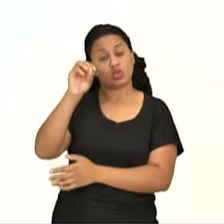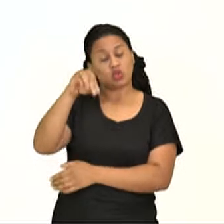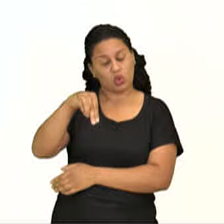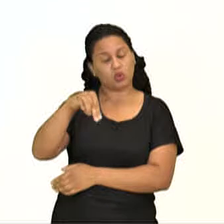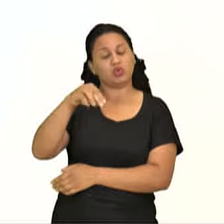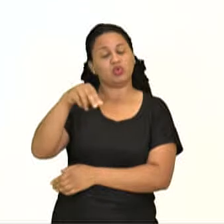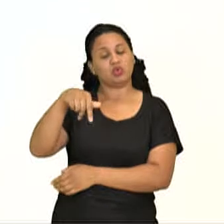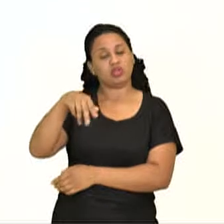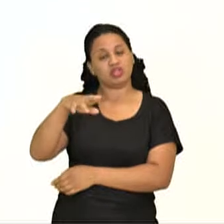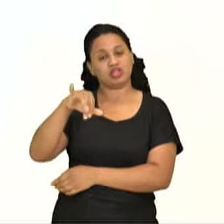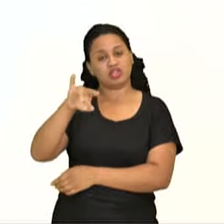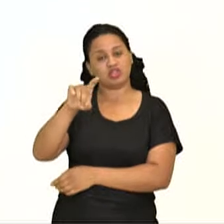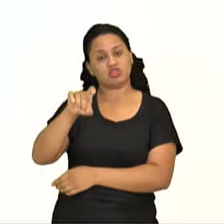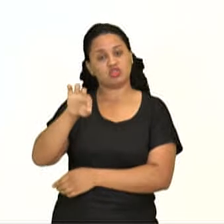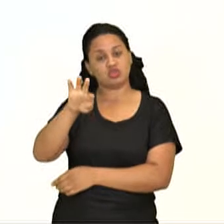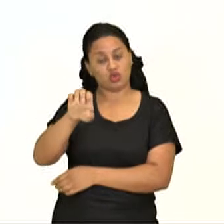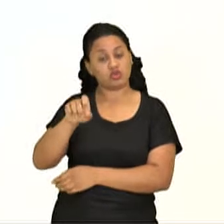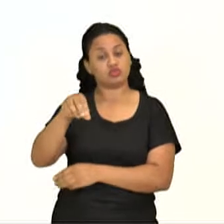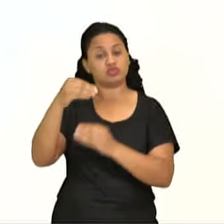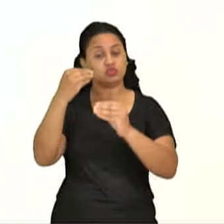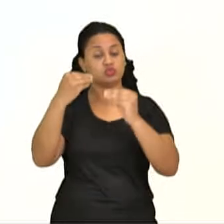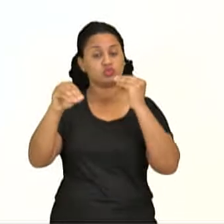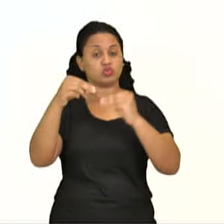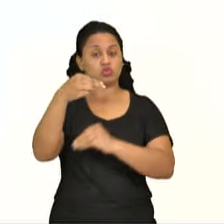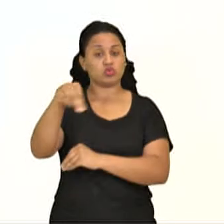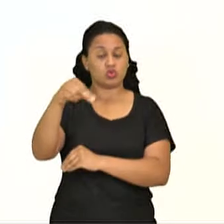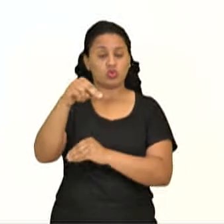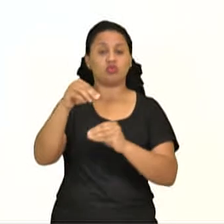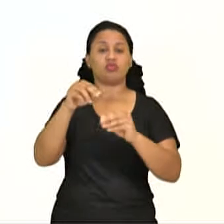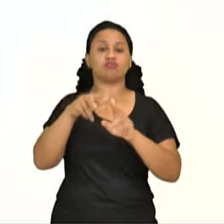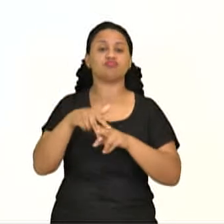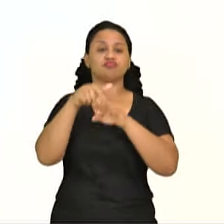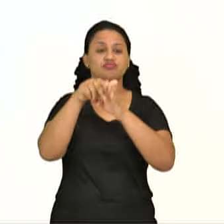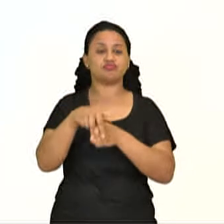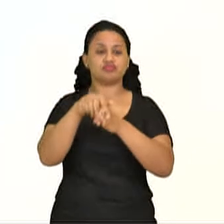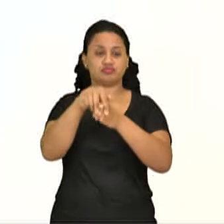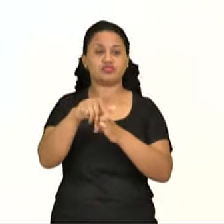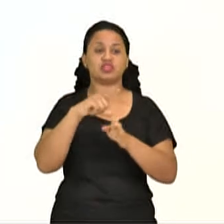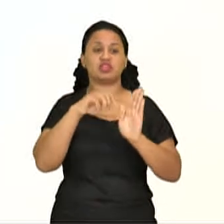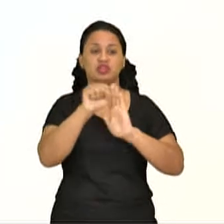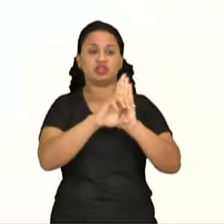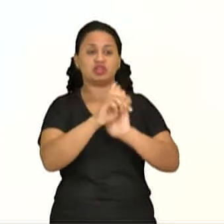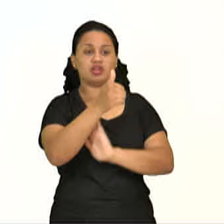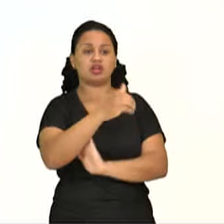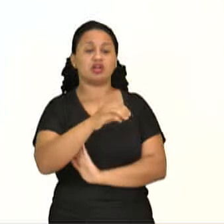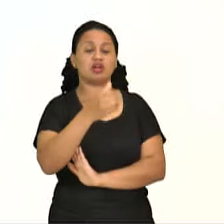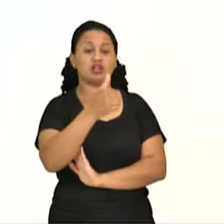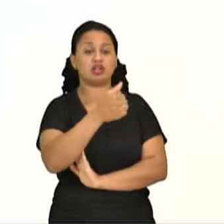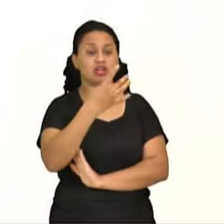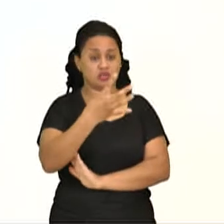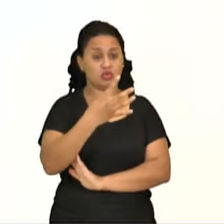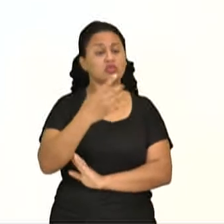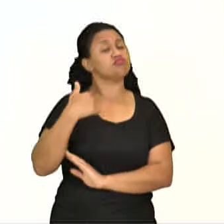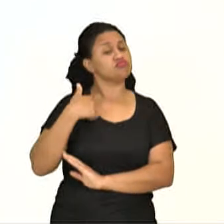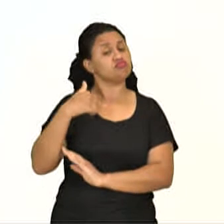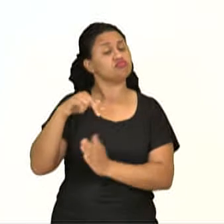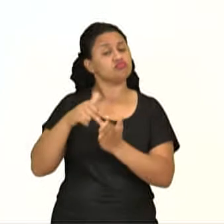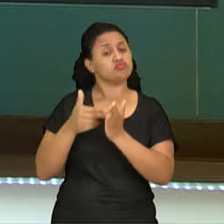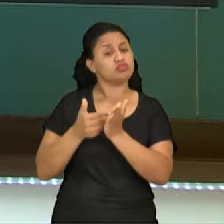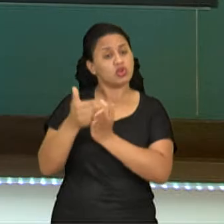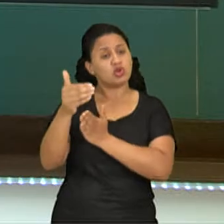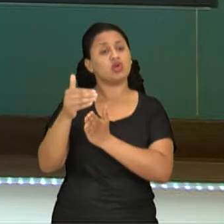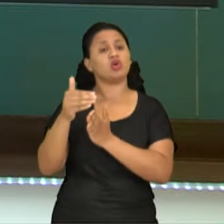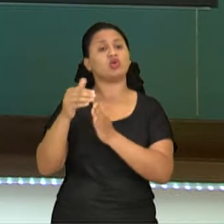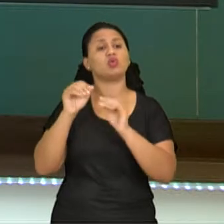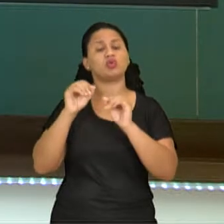cavalaria escrita por Miguel de Cervantes no século XIV, considerada um precursor do romance moderno. Então, um dos